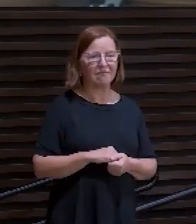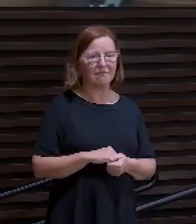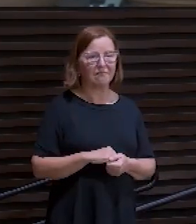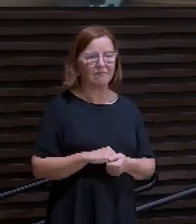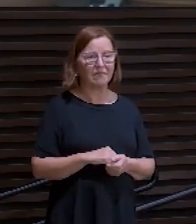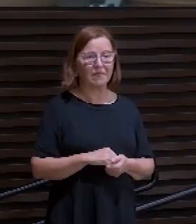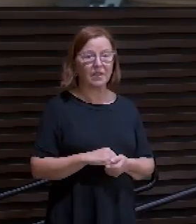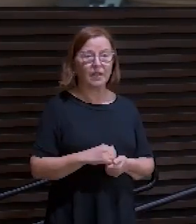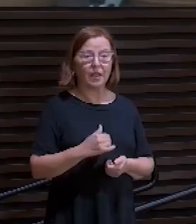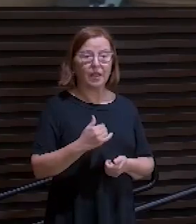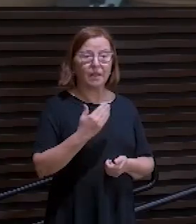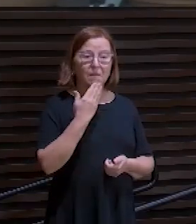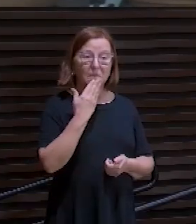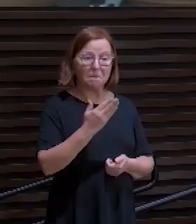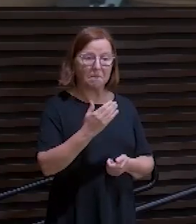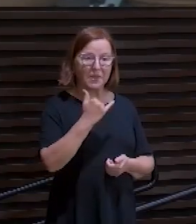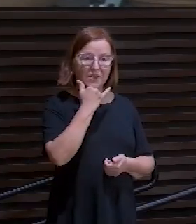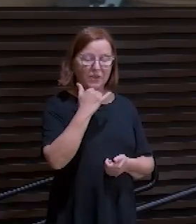Pede perdão.